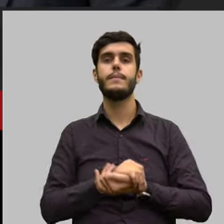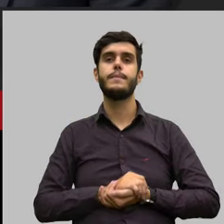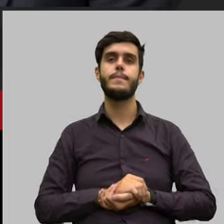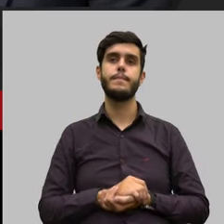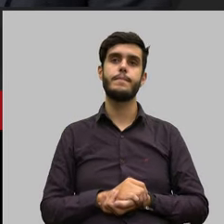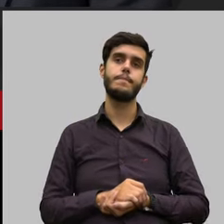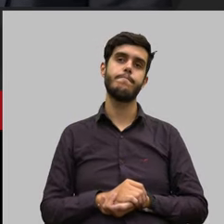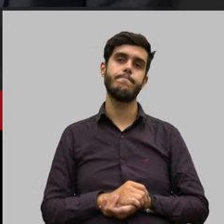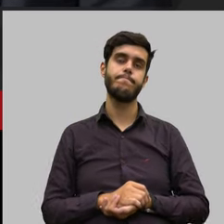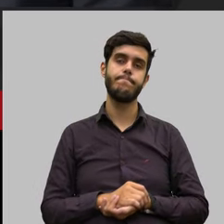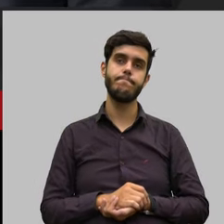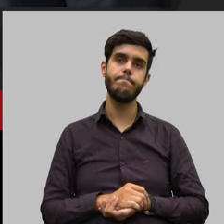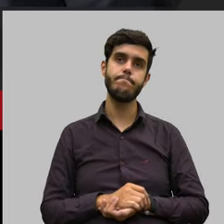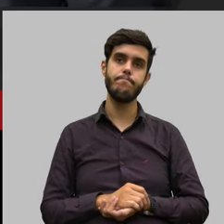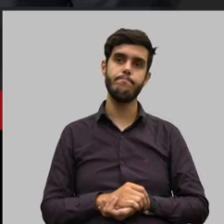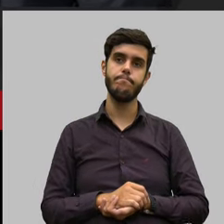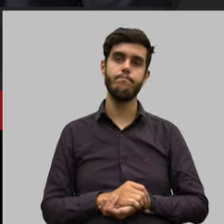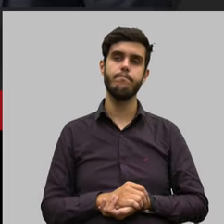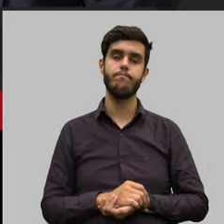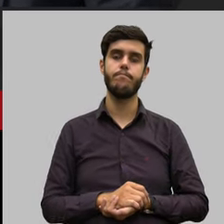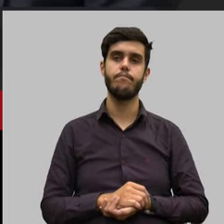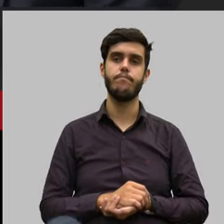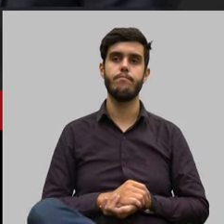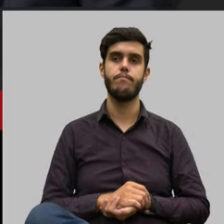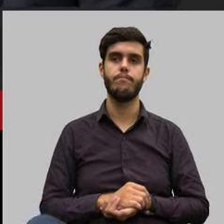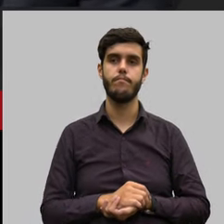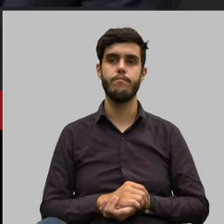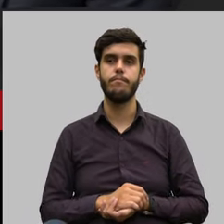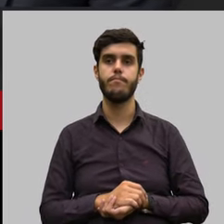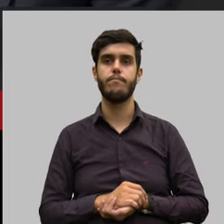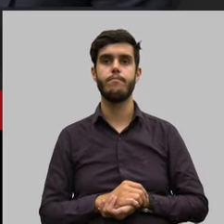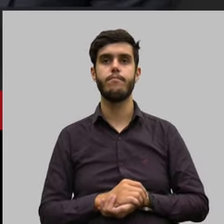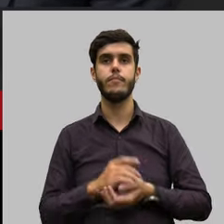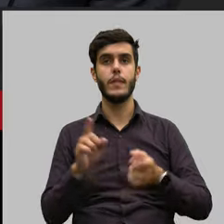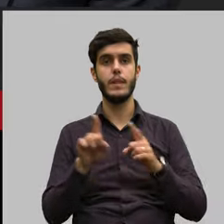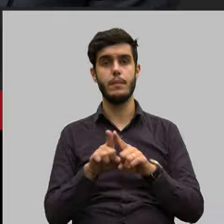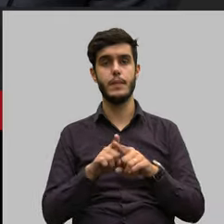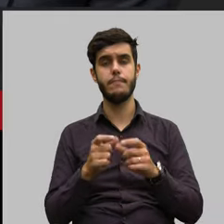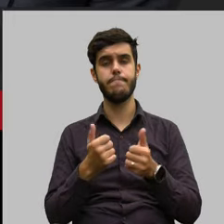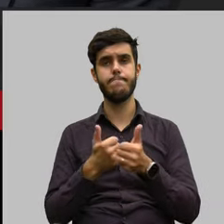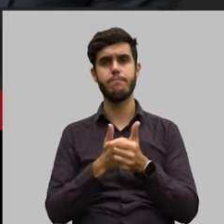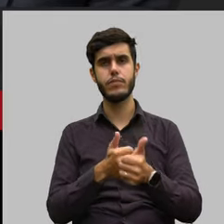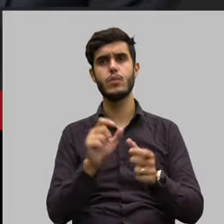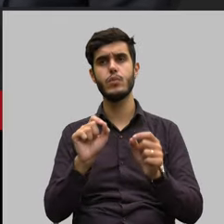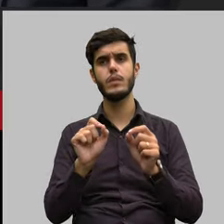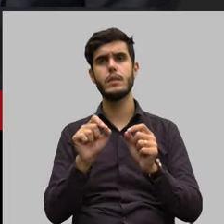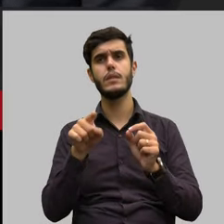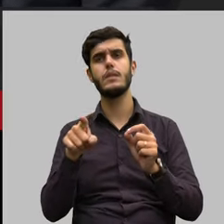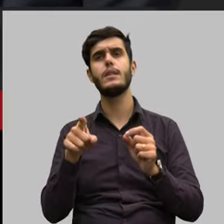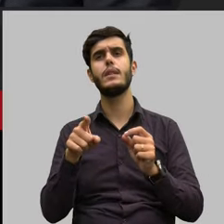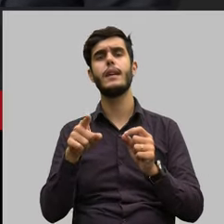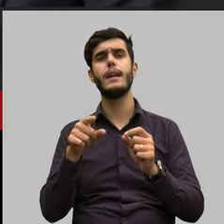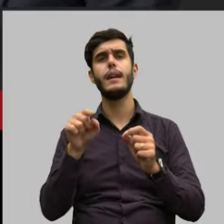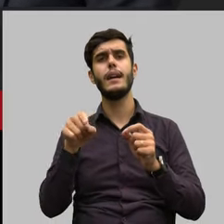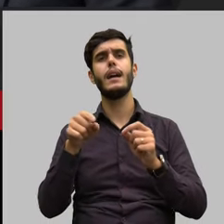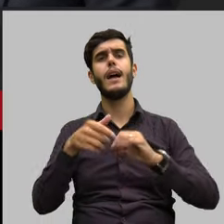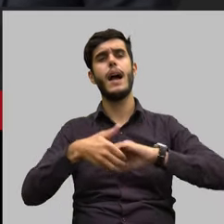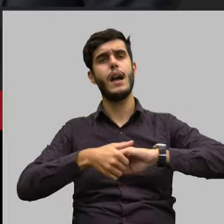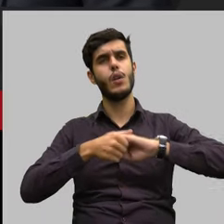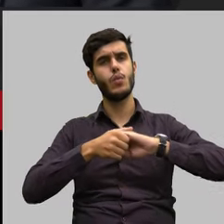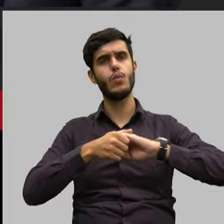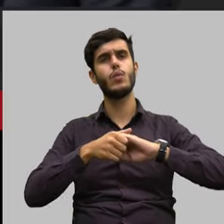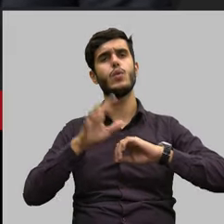eu trago eh uma apenas um acompanhamento né de eh dos acordos realizados